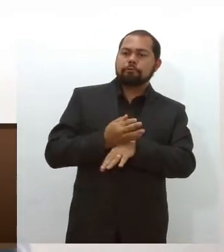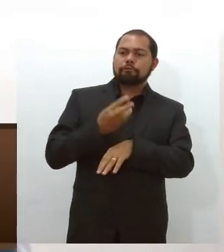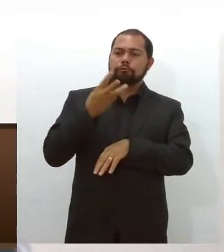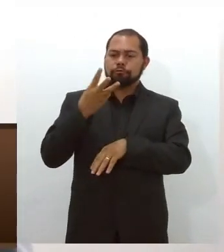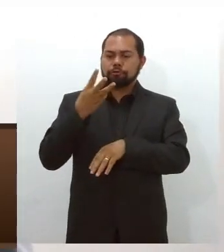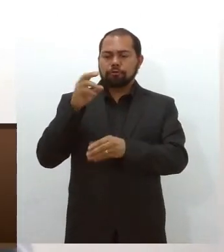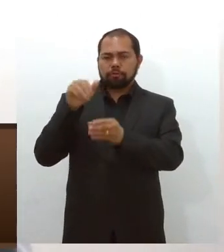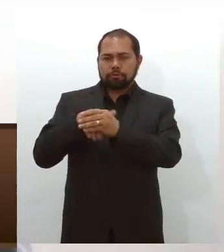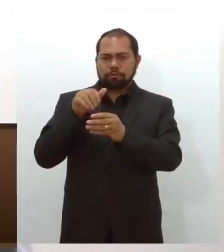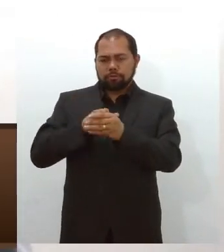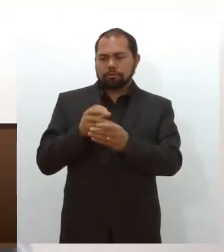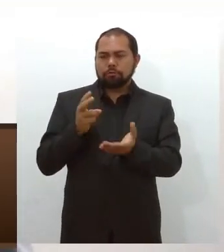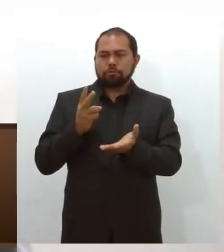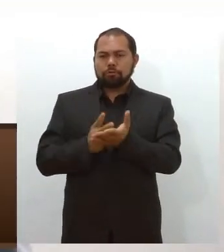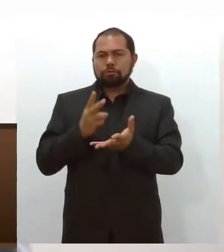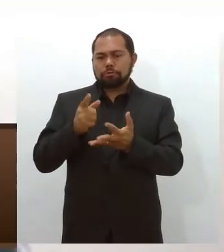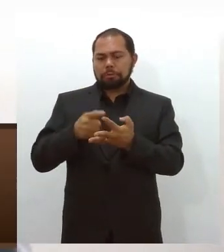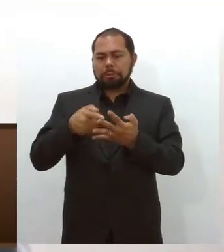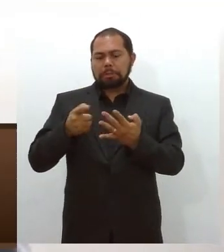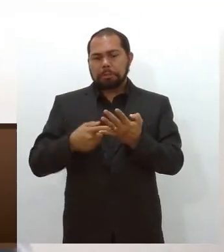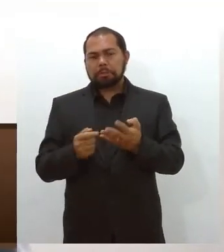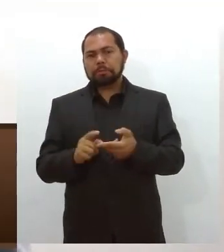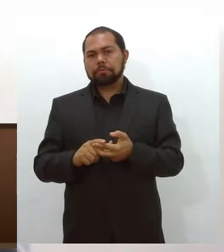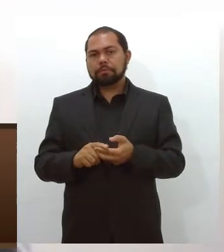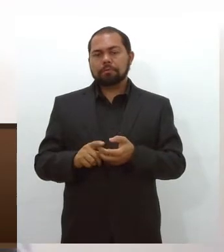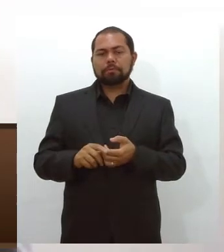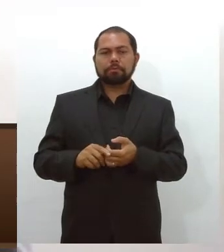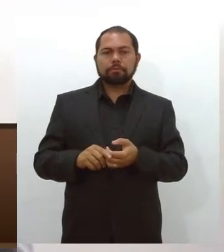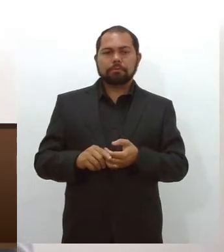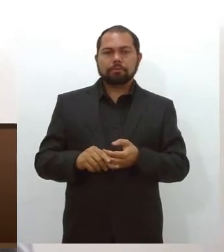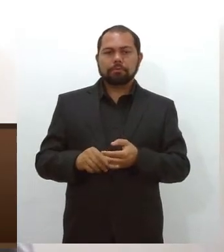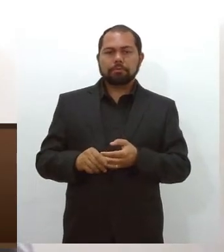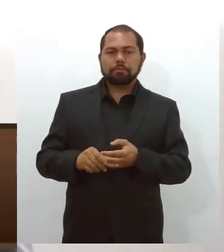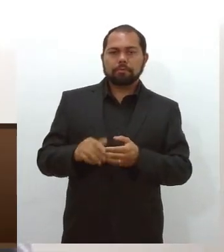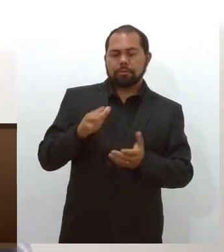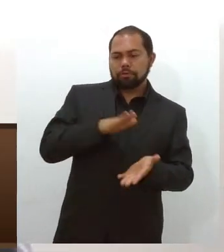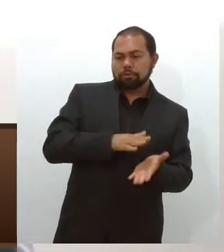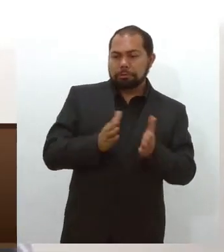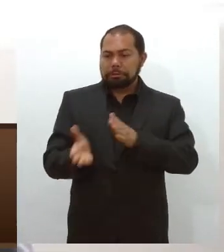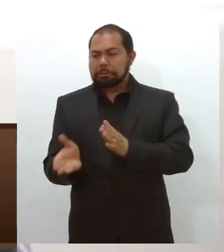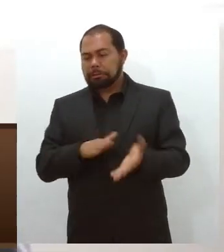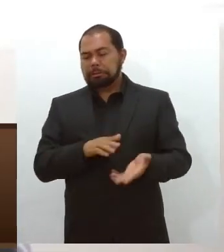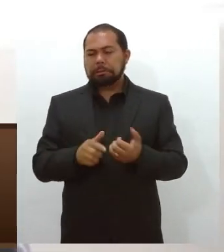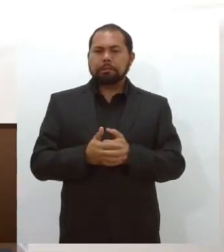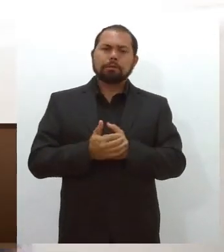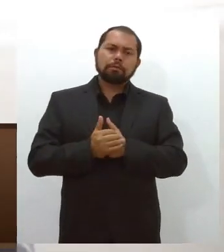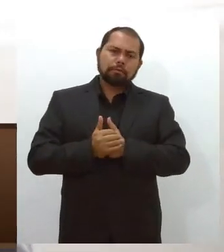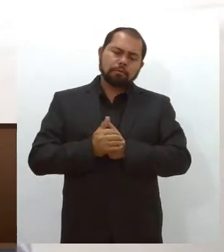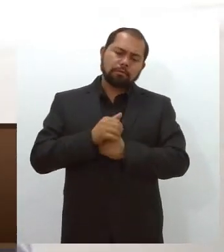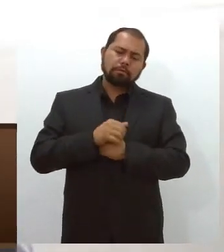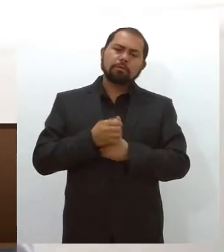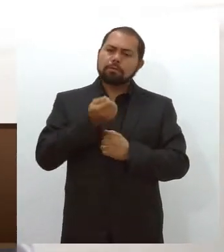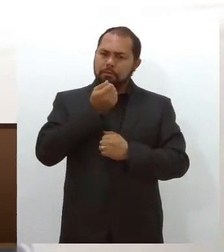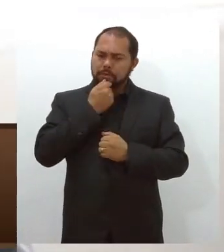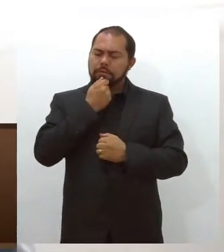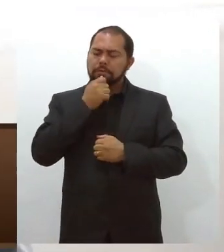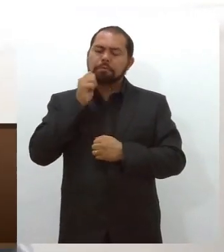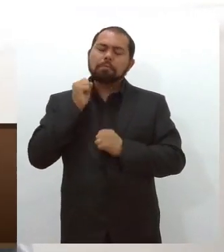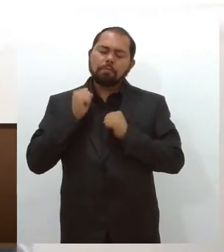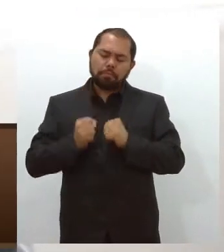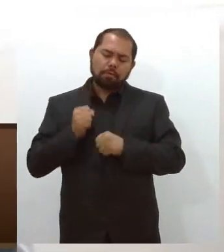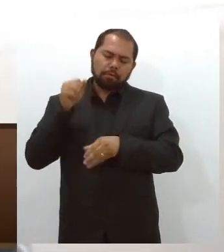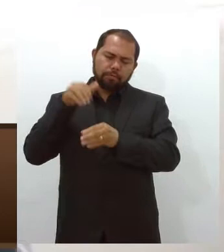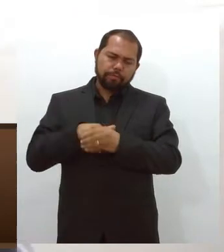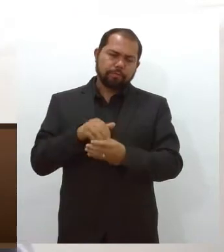eleições consecutivas, 3, o título ainda está apto. Ou seja, o eleitor ainda pode votar, mas